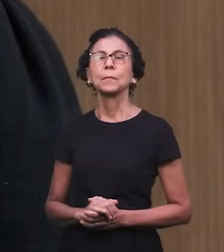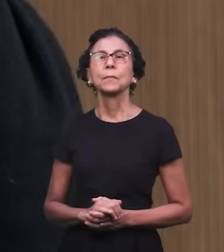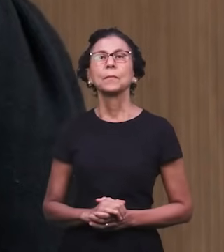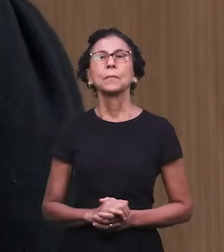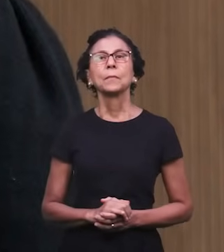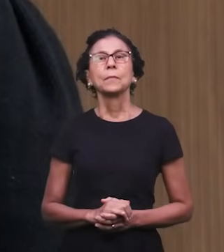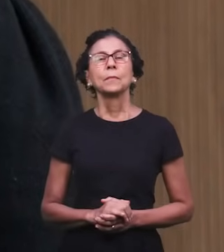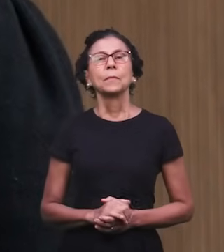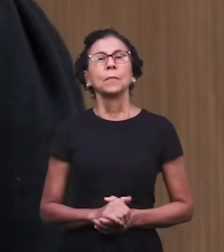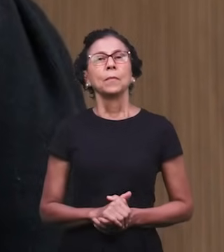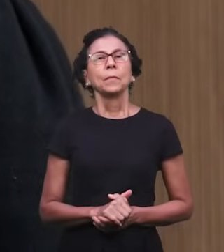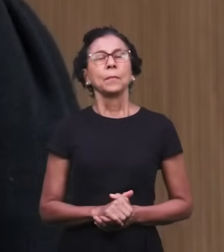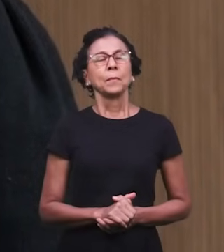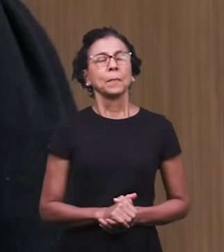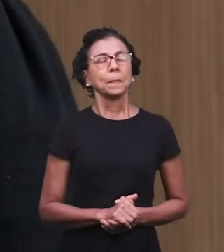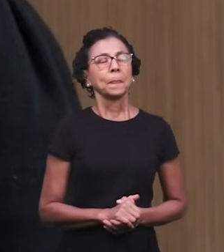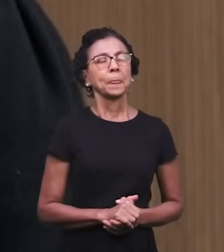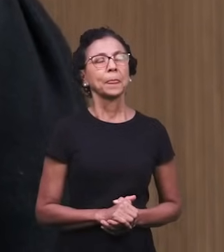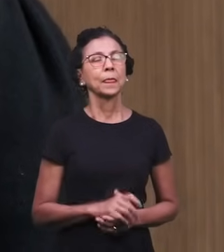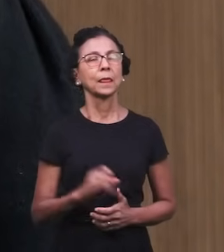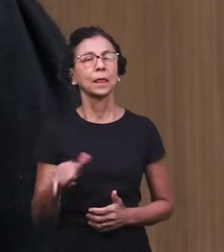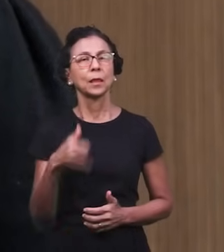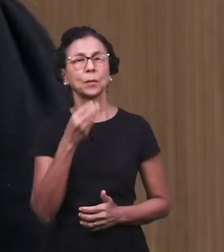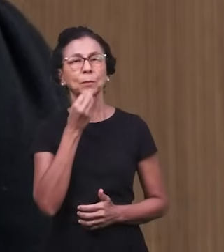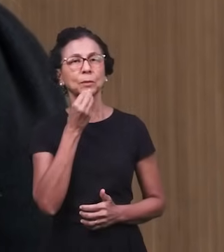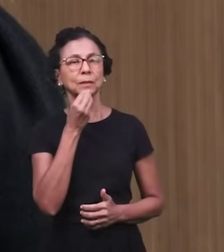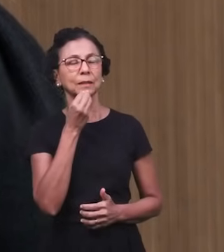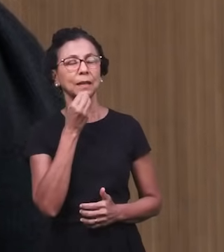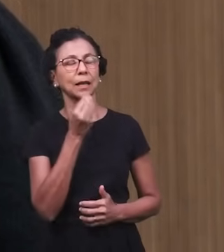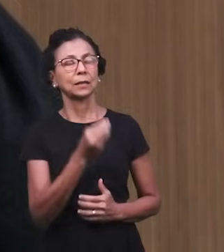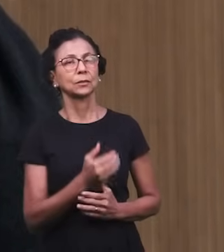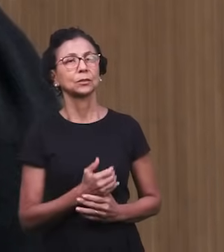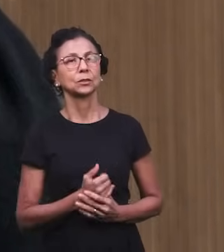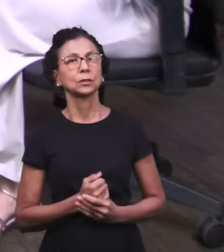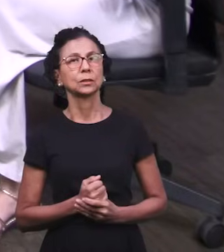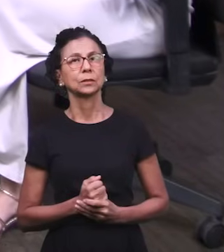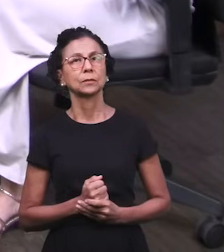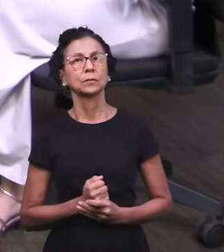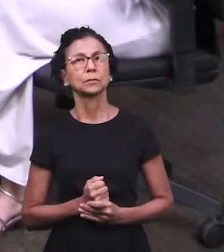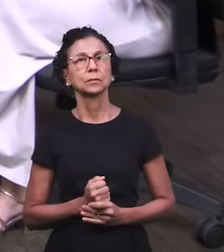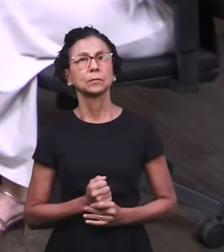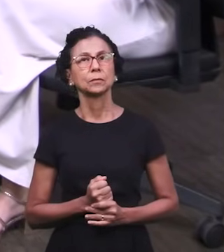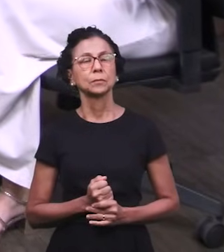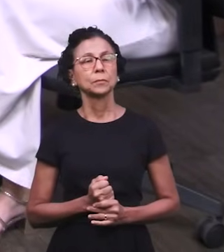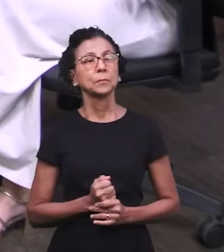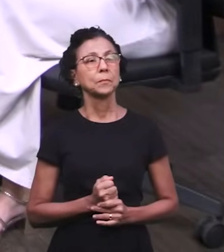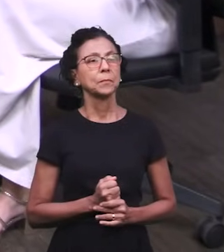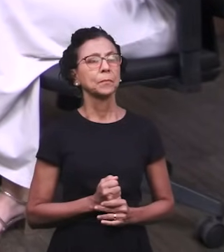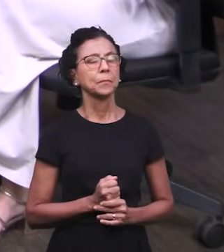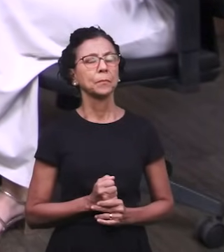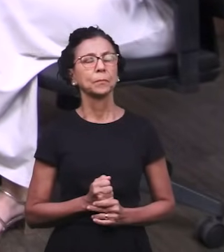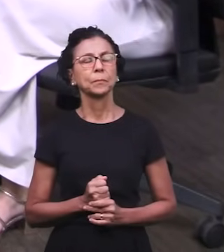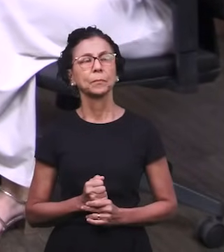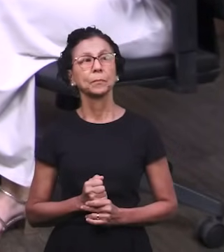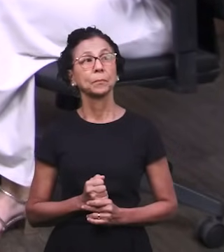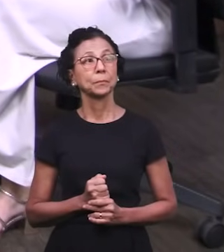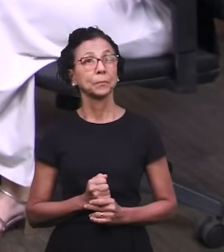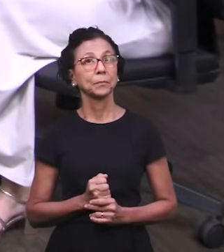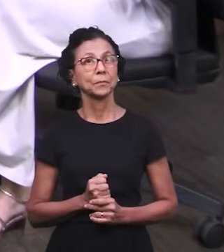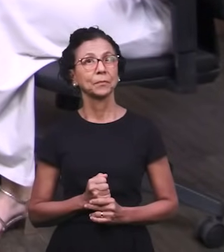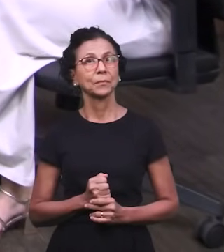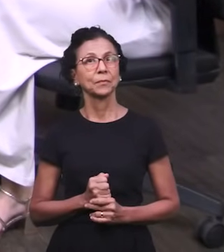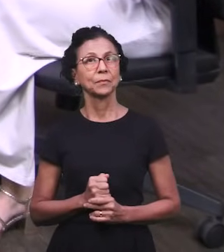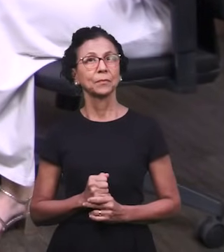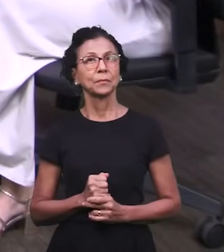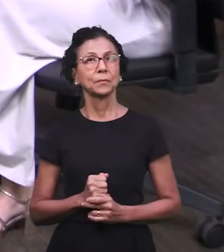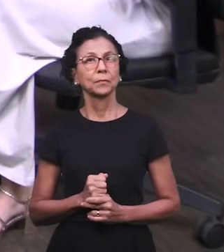é: qual é o significado do Natal para nós? Olha, o Natal é